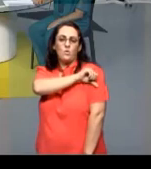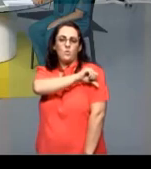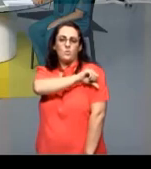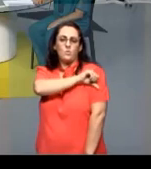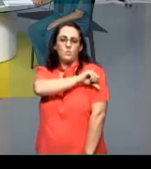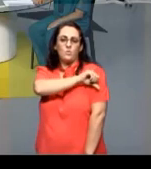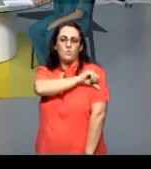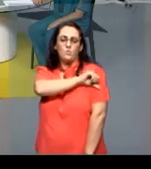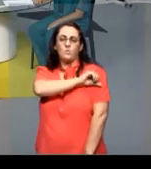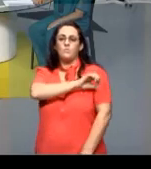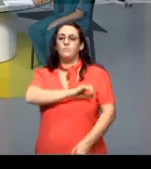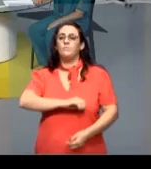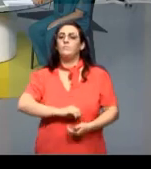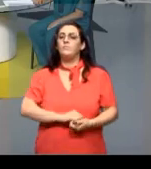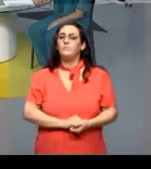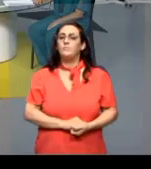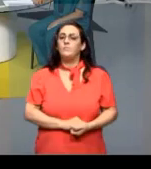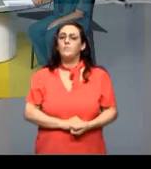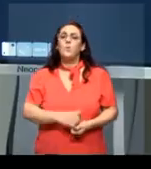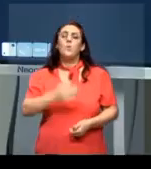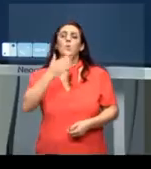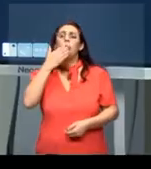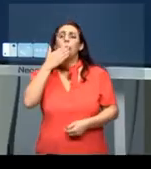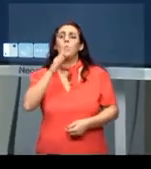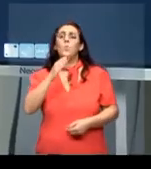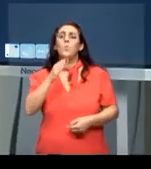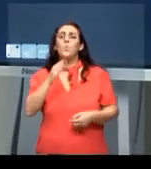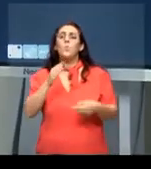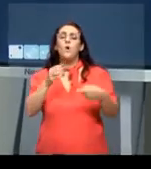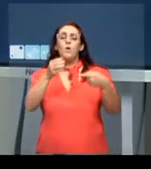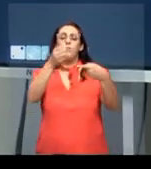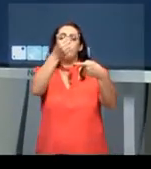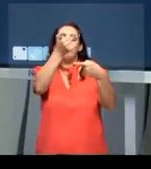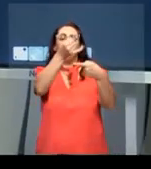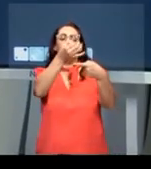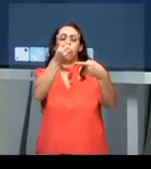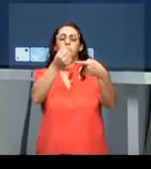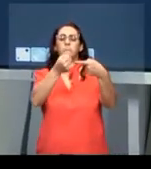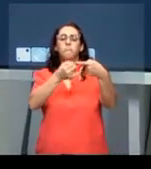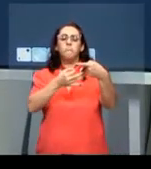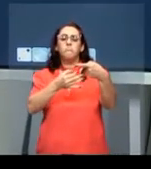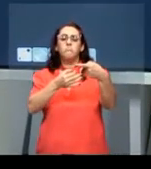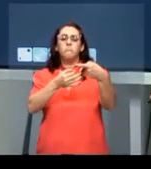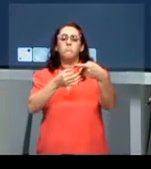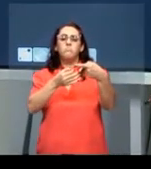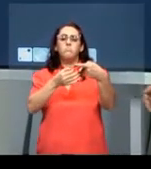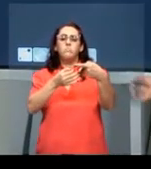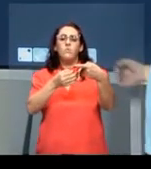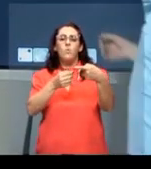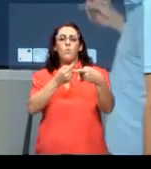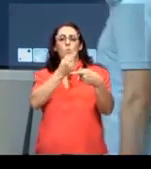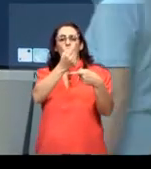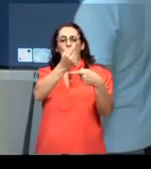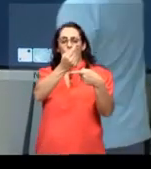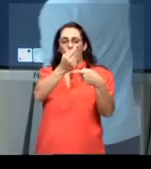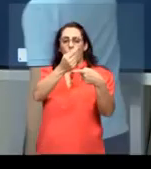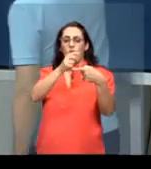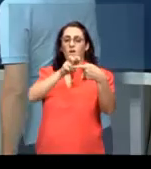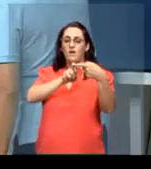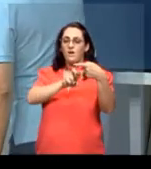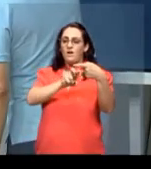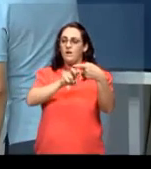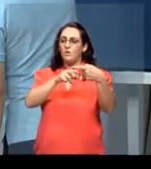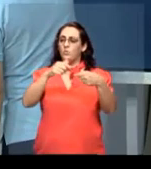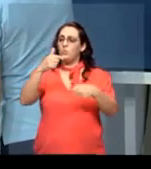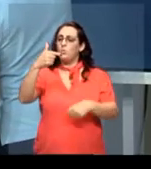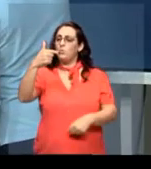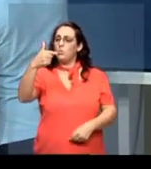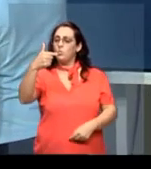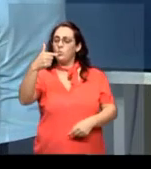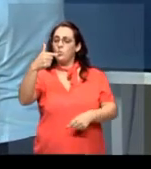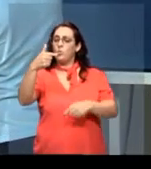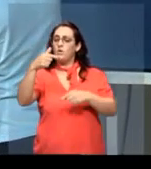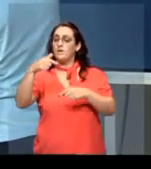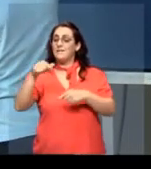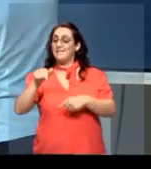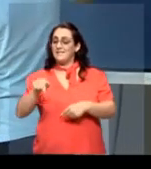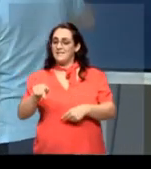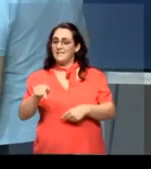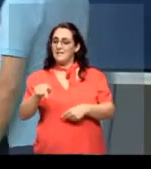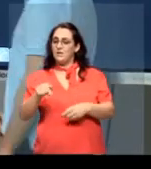senhor mesmo. Qual fração é maior, 1/5 ou 2/7? Bom,